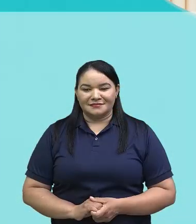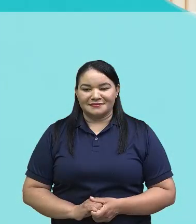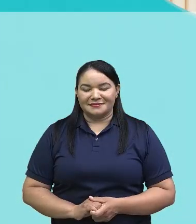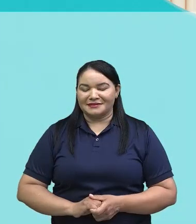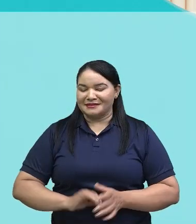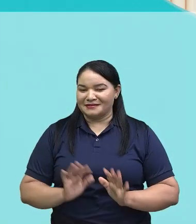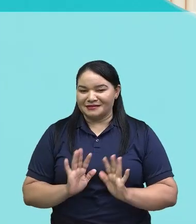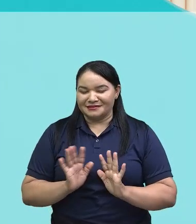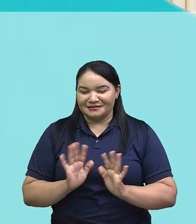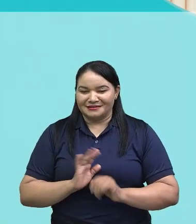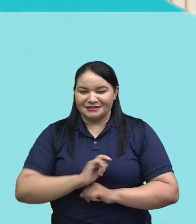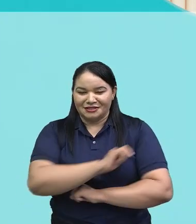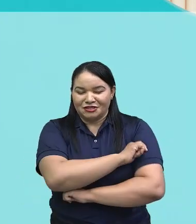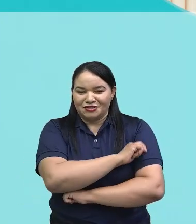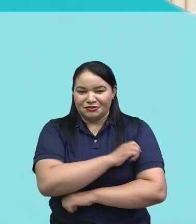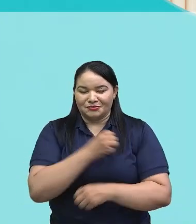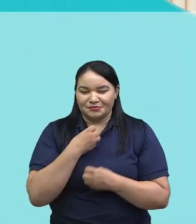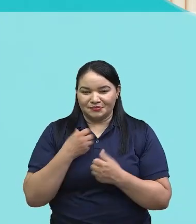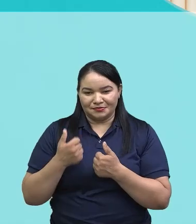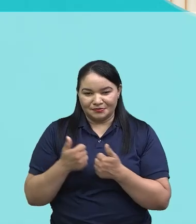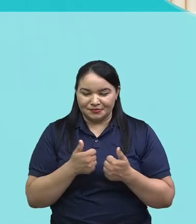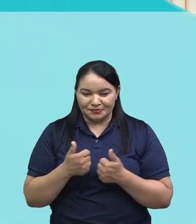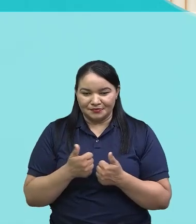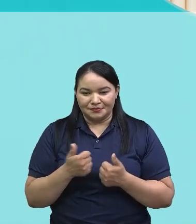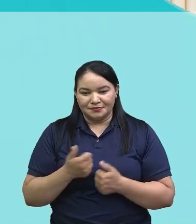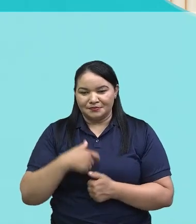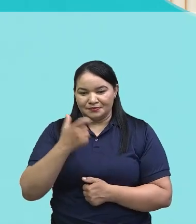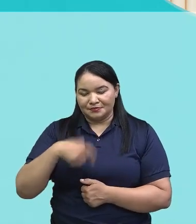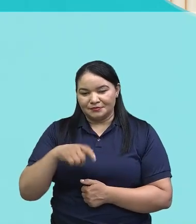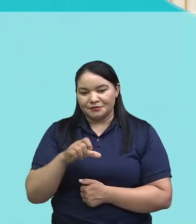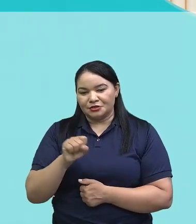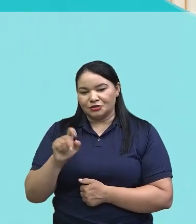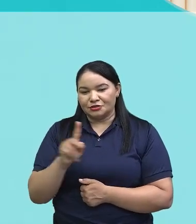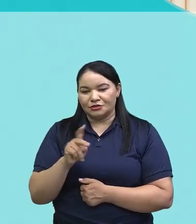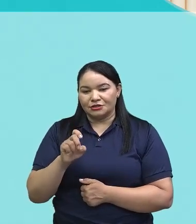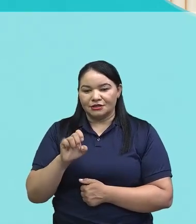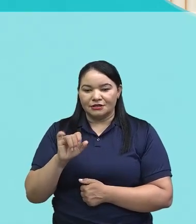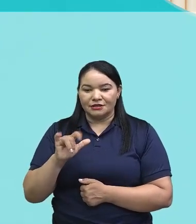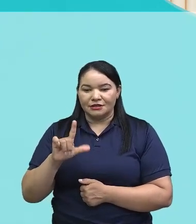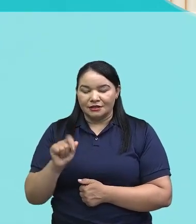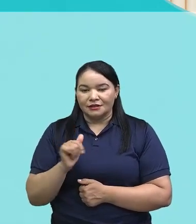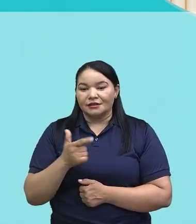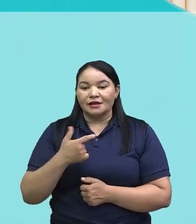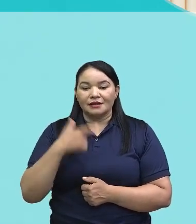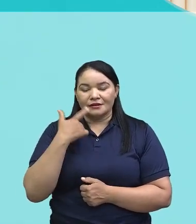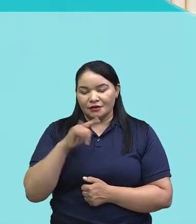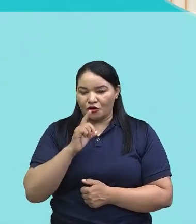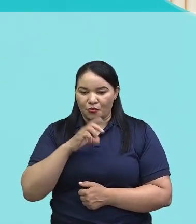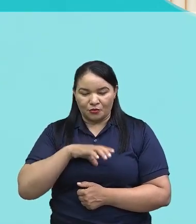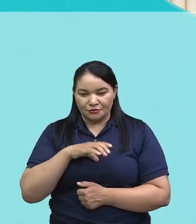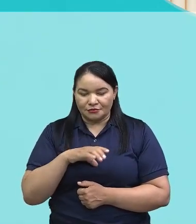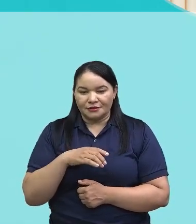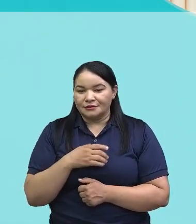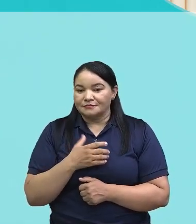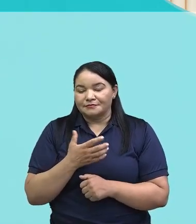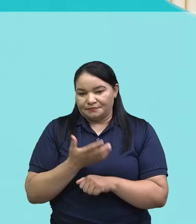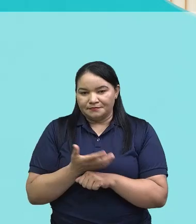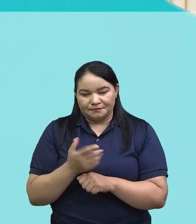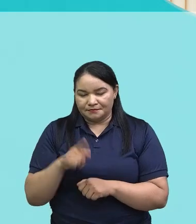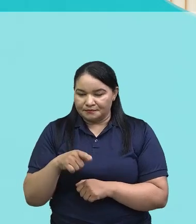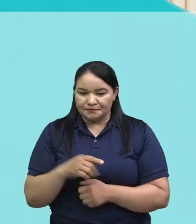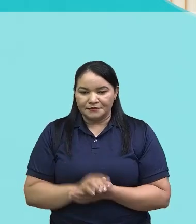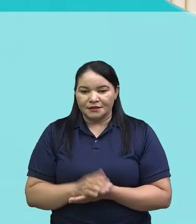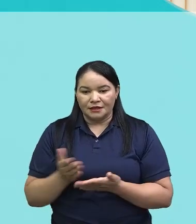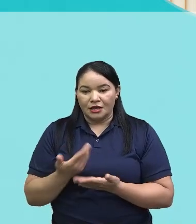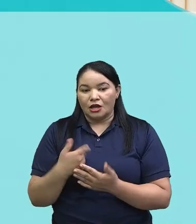Olá, alunos, tudo bem com vocês? Eu sou a professora Sheila Rodrigues, do componente de Língua Portuguesa. Vamos conhecer o nosso